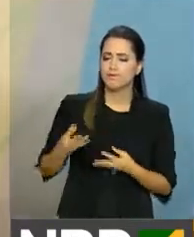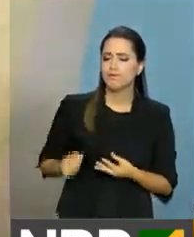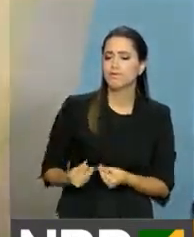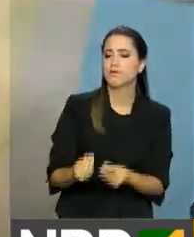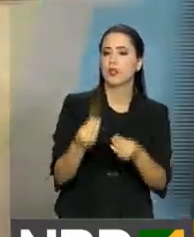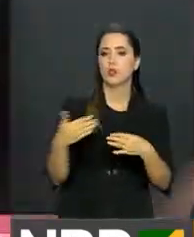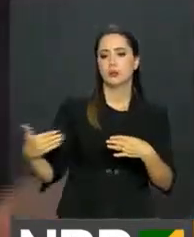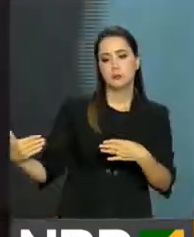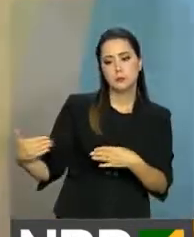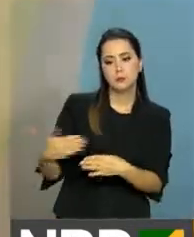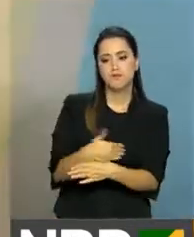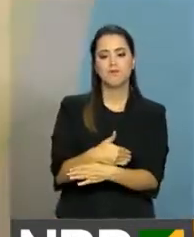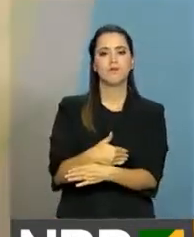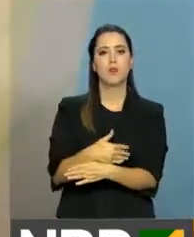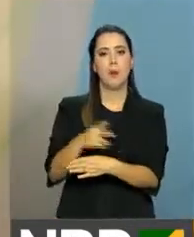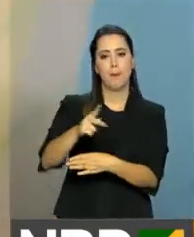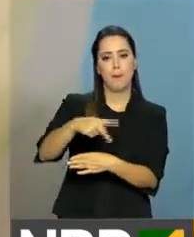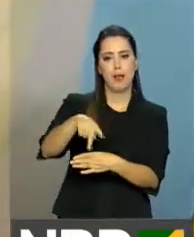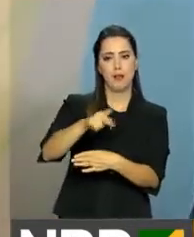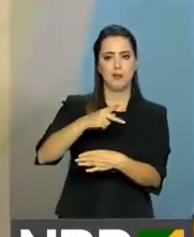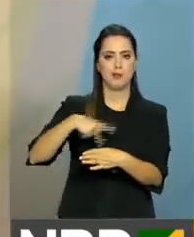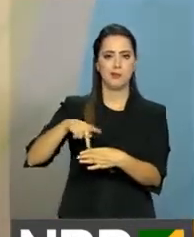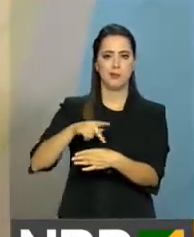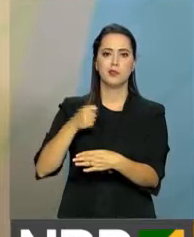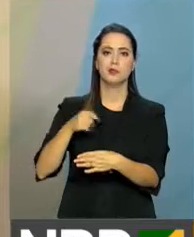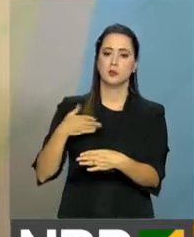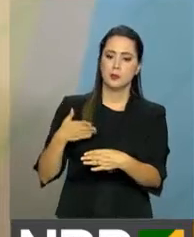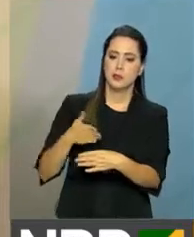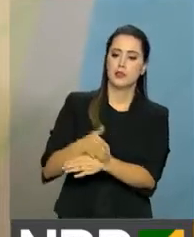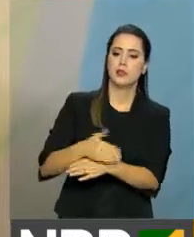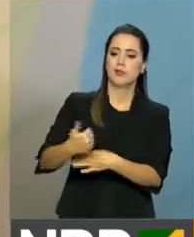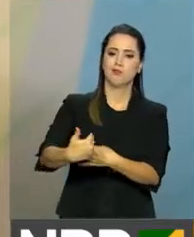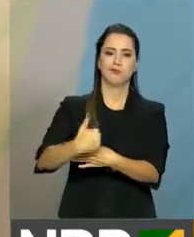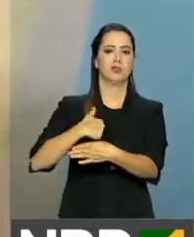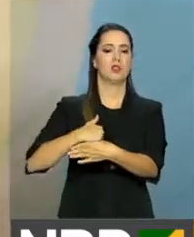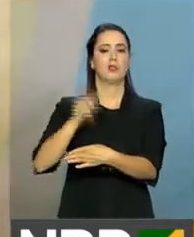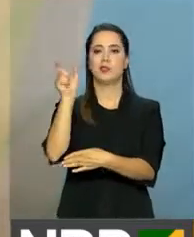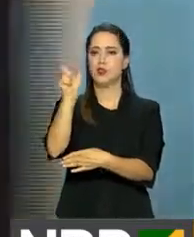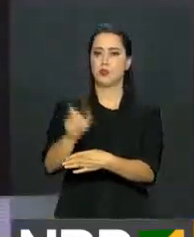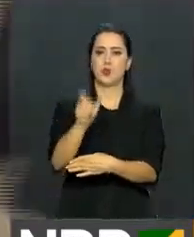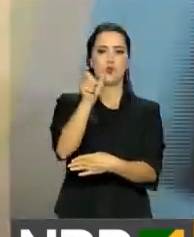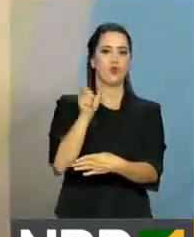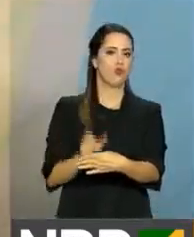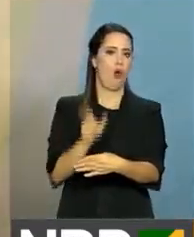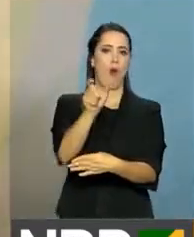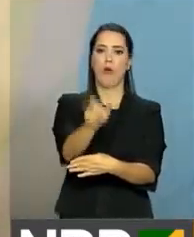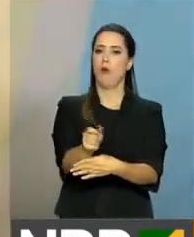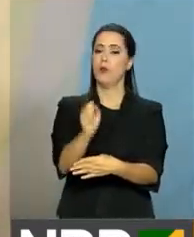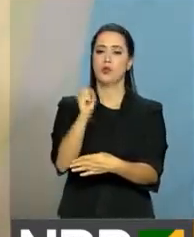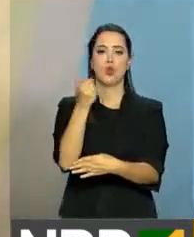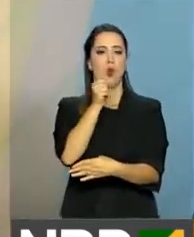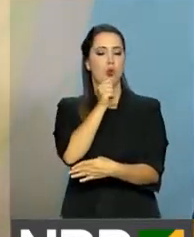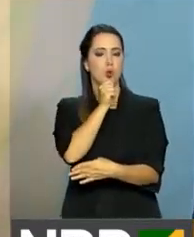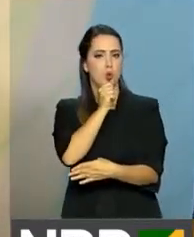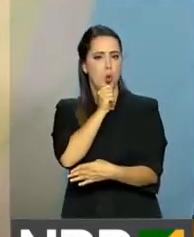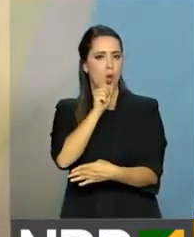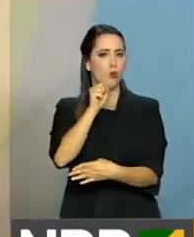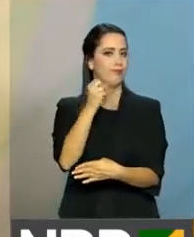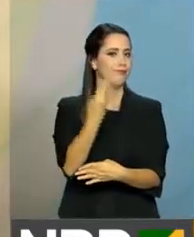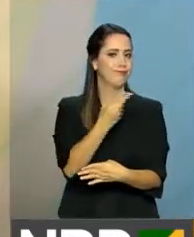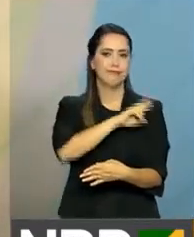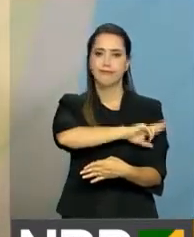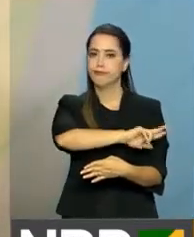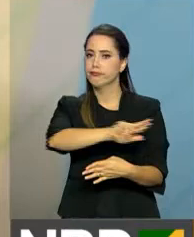tráfego e drogas o tráfico pessoas que todos os problemas existentes nas fronteiras brasileiras então que fizemos